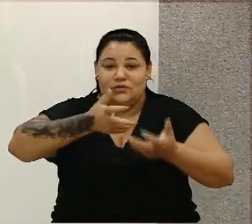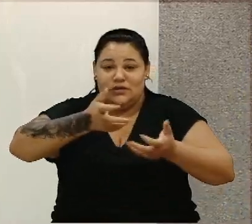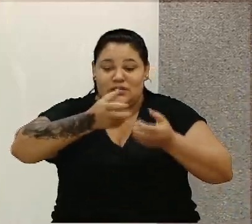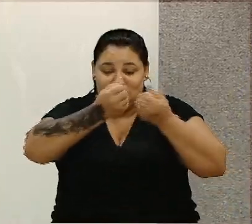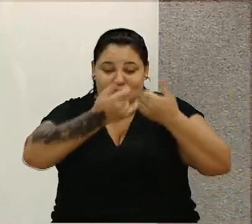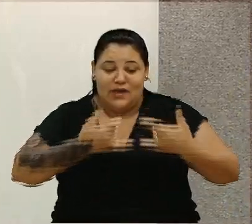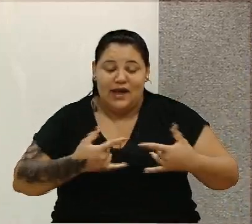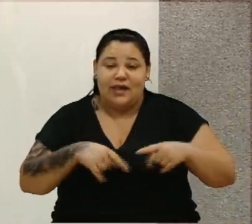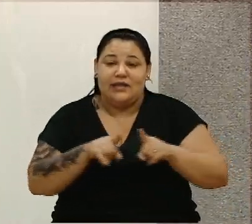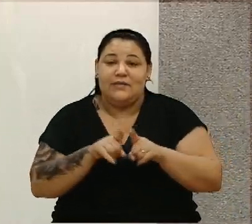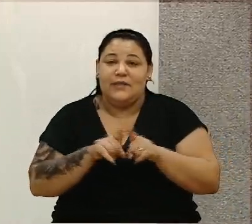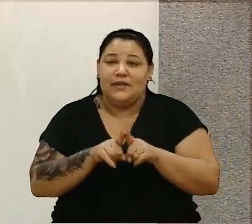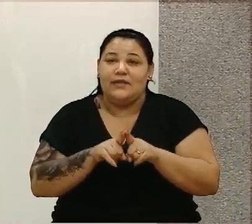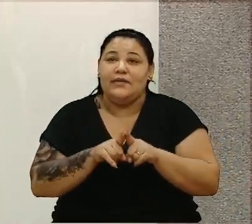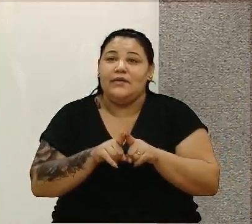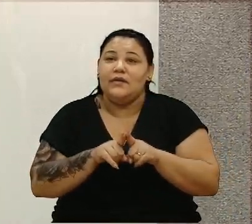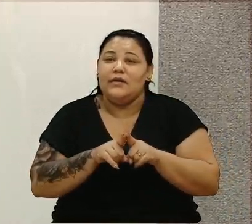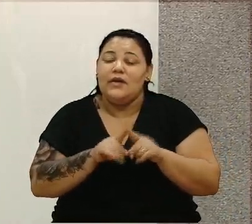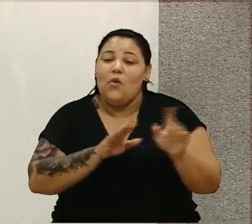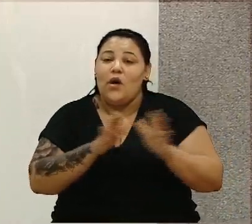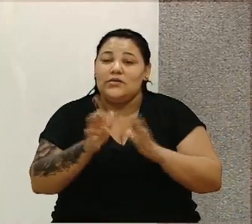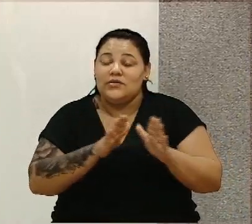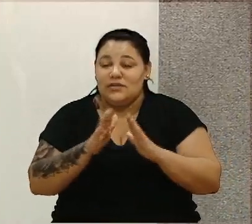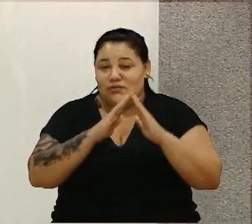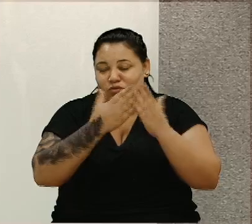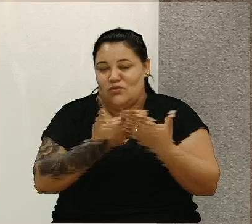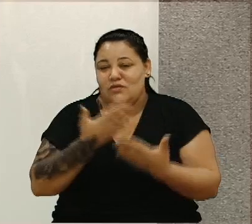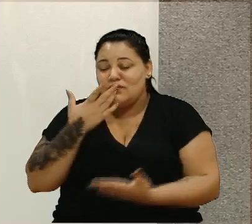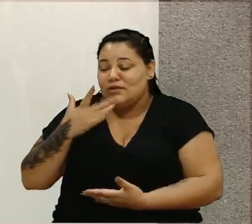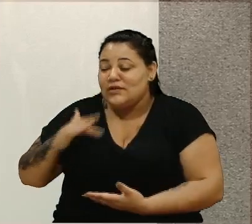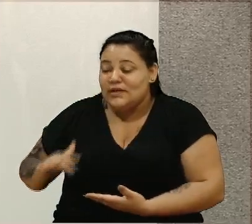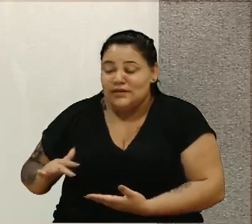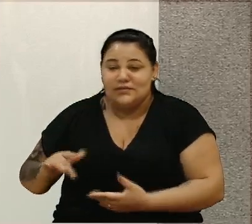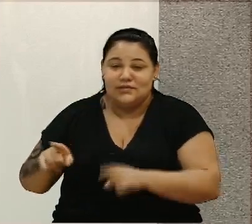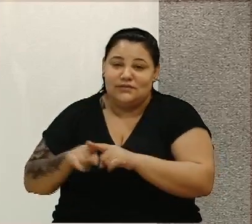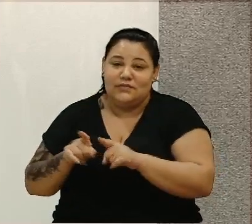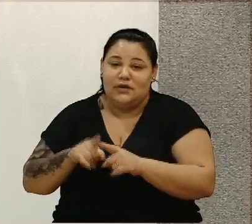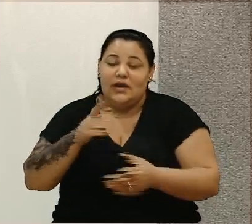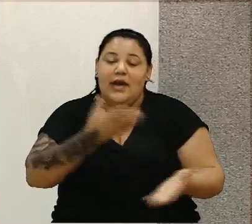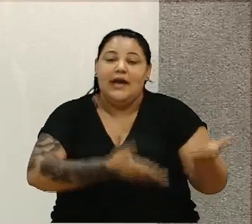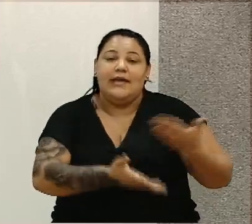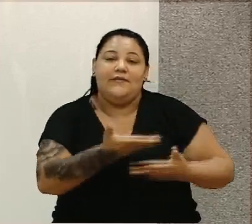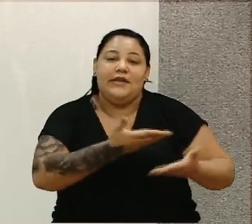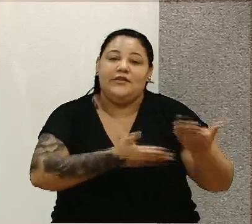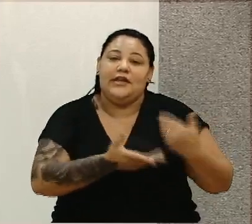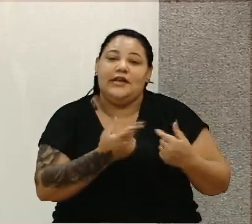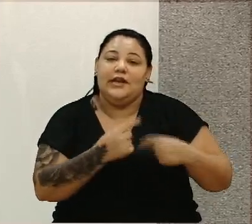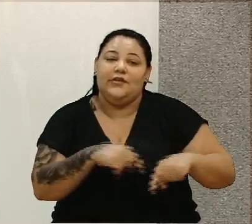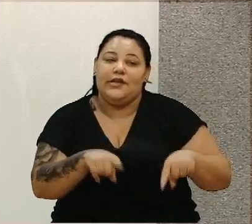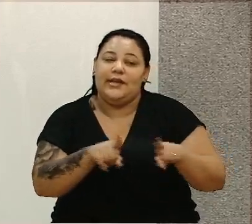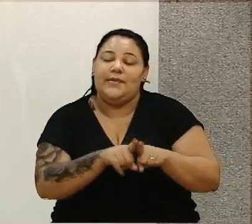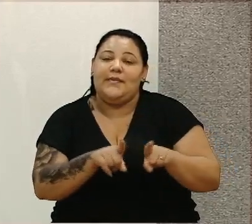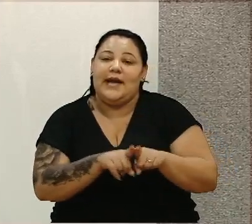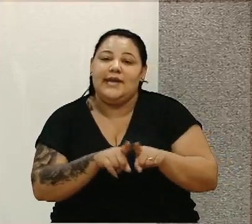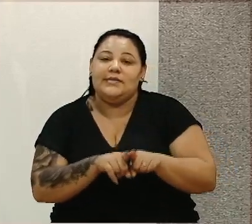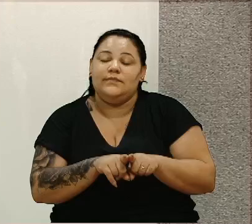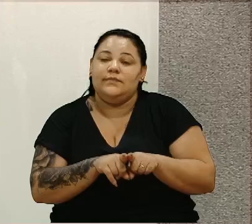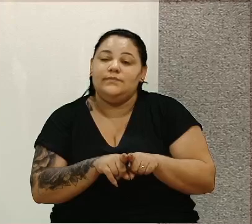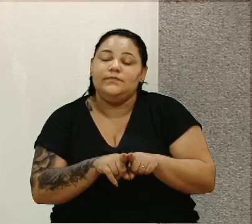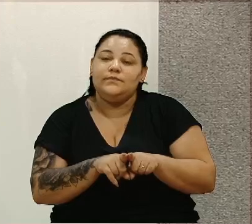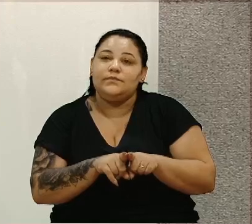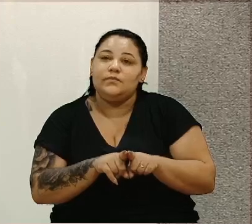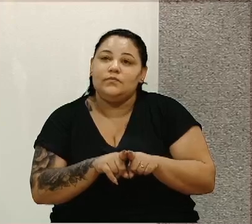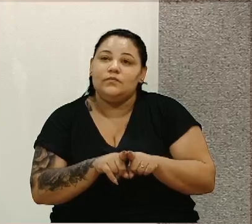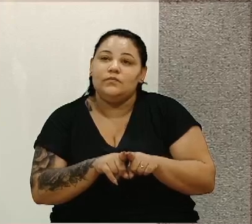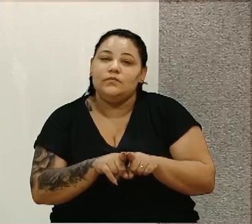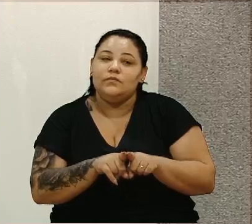a questão das 16 escolas de educação infantil que são atendidas em parceria de convênio, né, em que o Centro Filantrópico administra, escolas